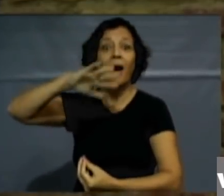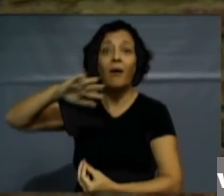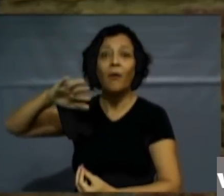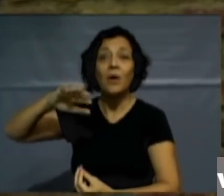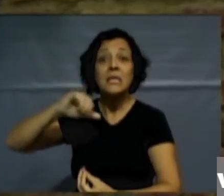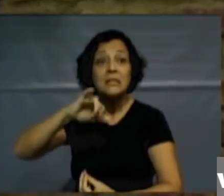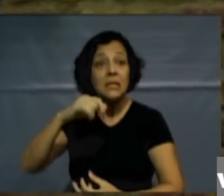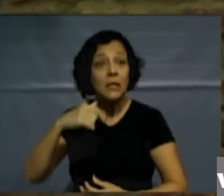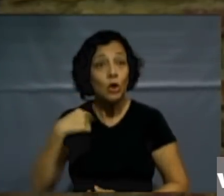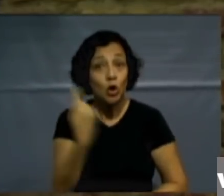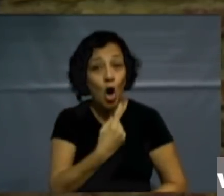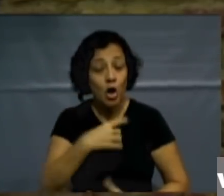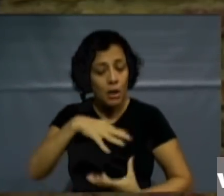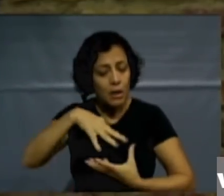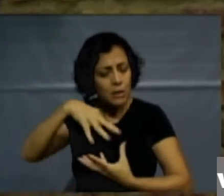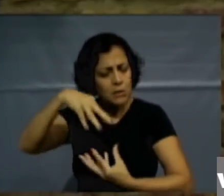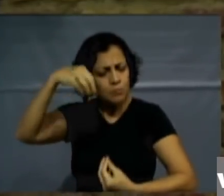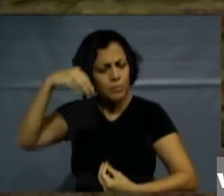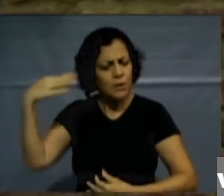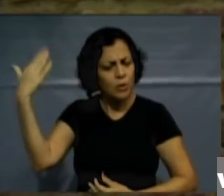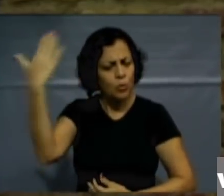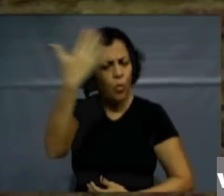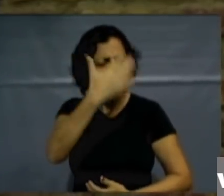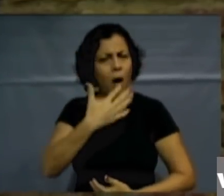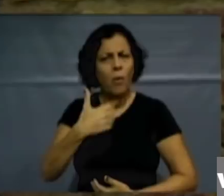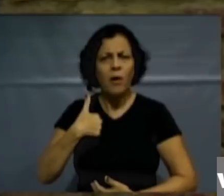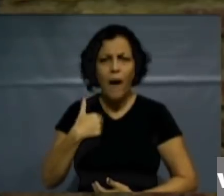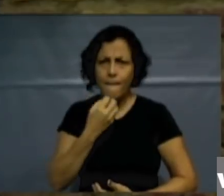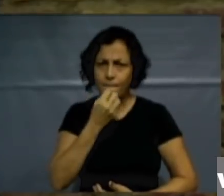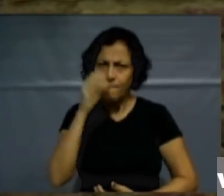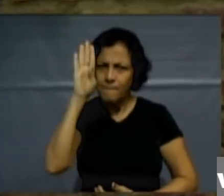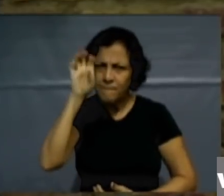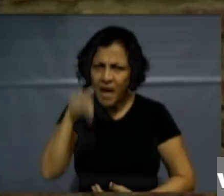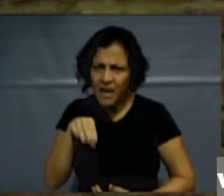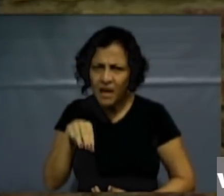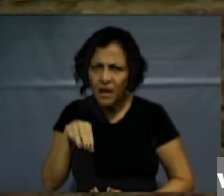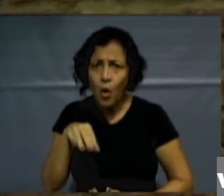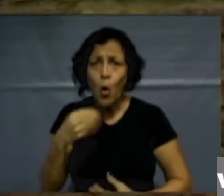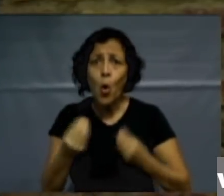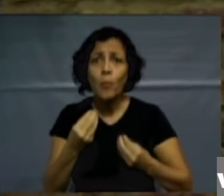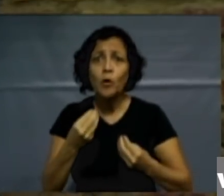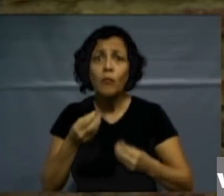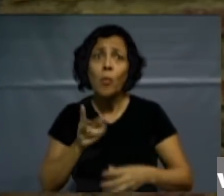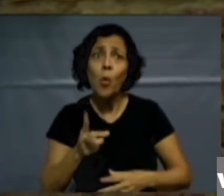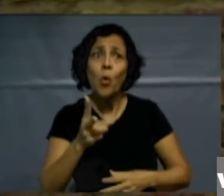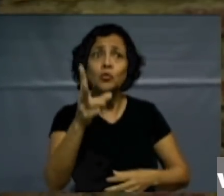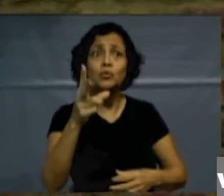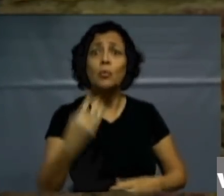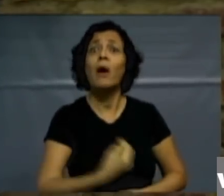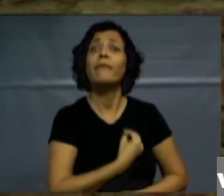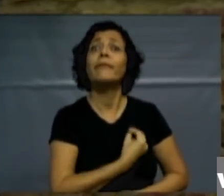espiritual não caminhar bem, vocês acham que a material vai caminhar, falando racionalmente?